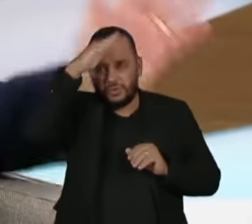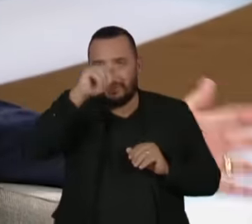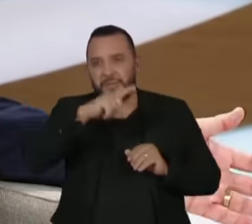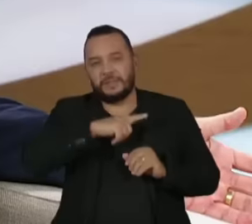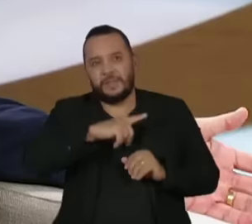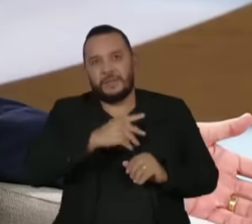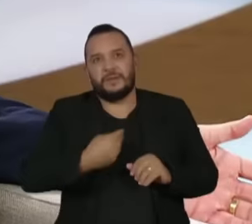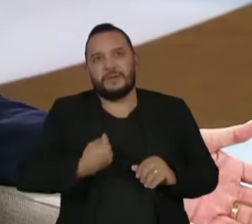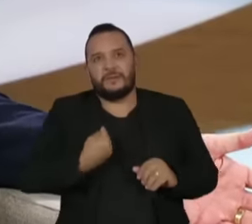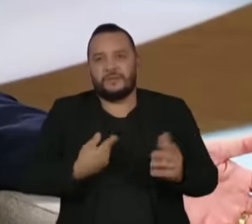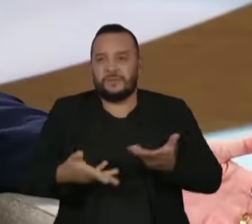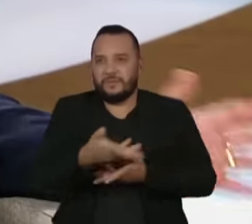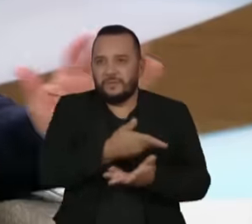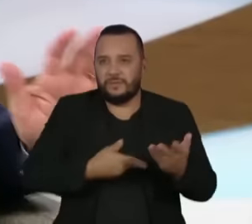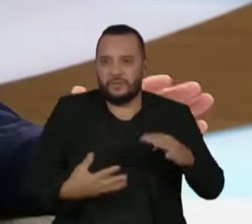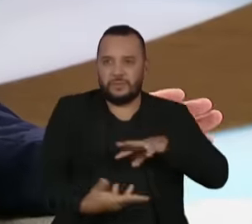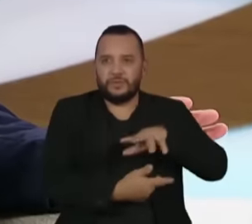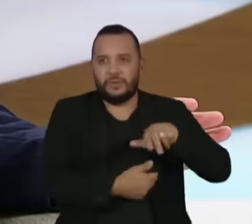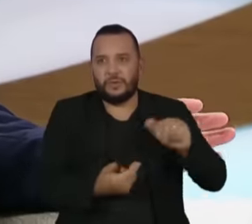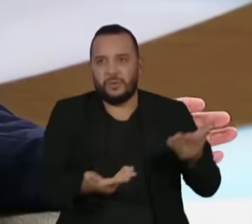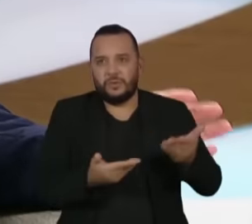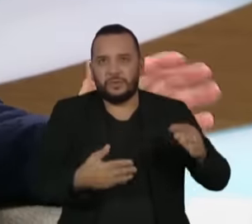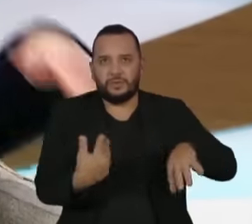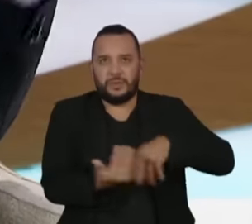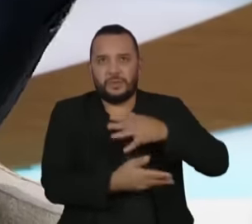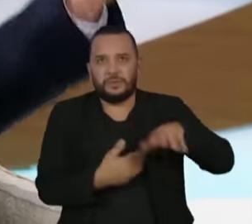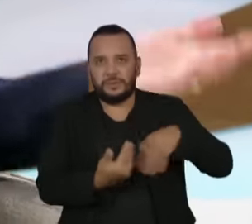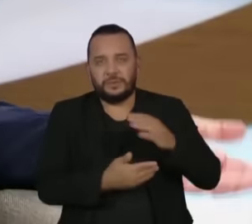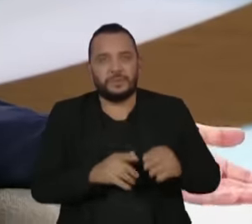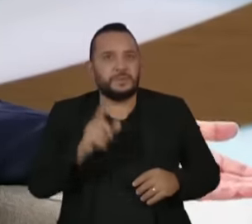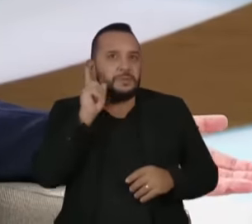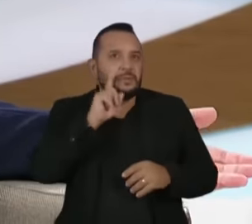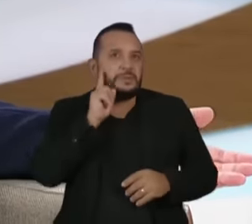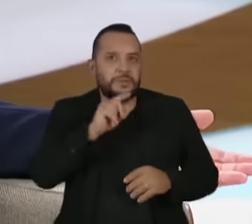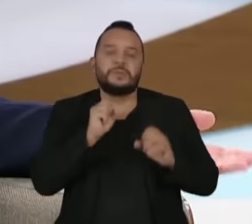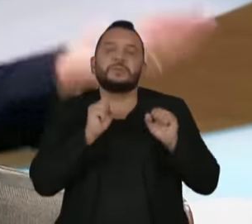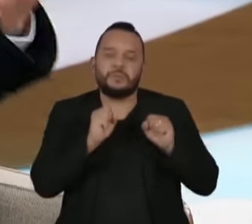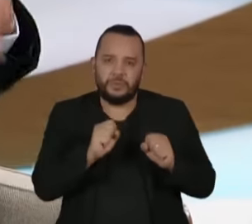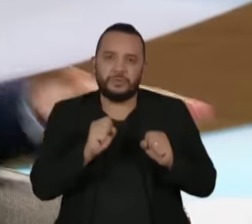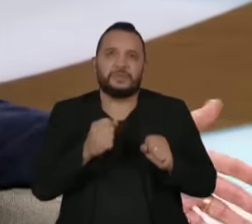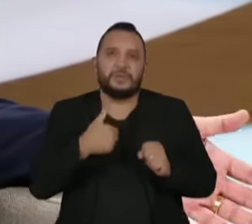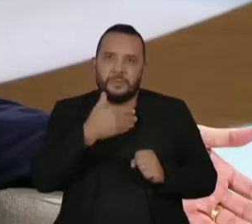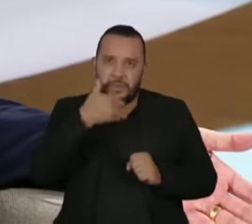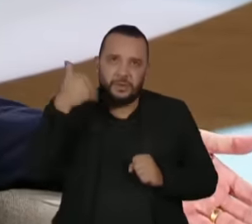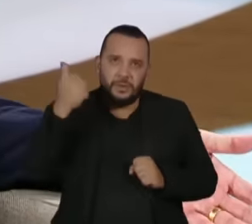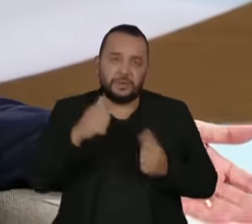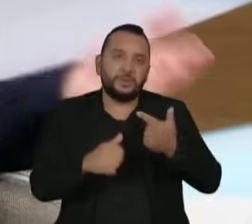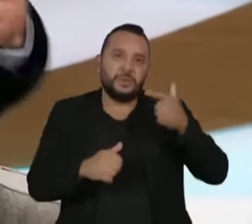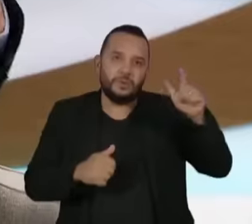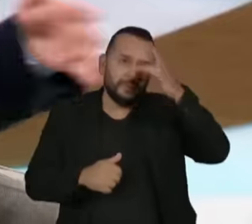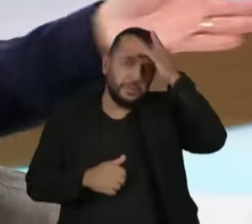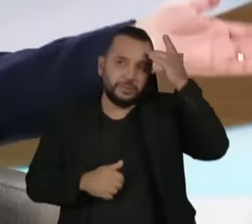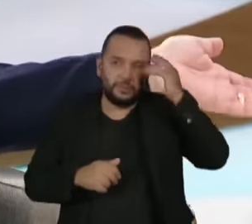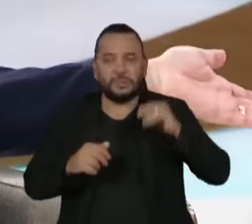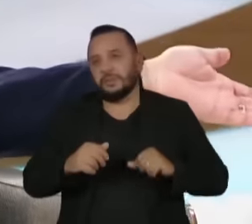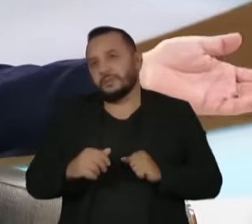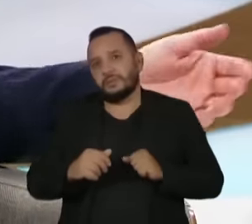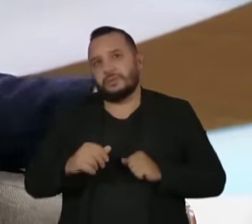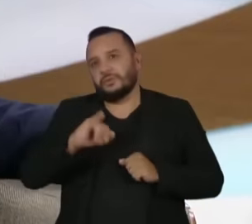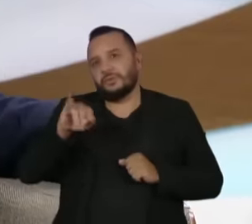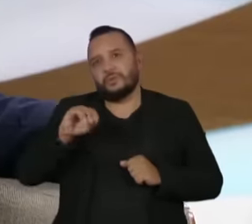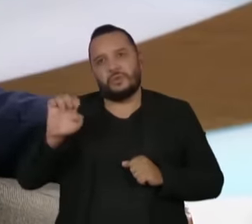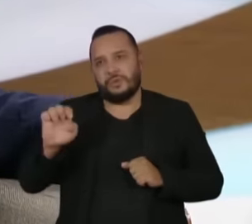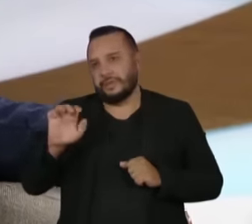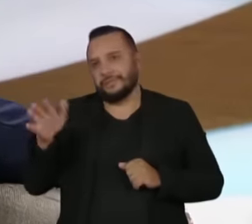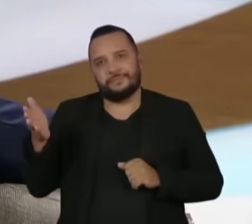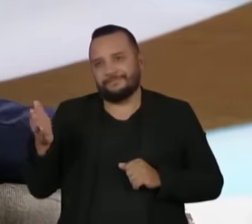tudo descontrolado. Né? E, enfim, os Estados Unidos podia estar muito melhor se estivesse na mão de outras pessoas que não fossem o Biden. Acho que é por isso que o Trump